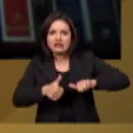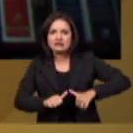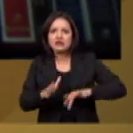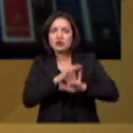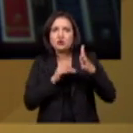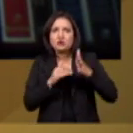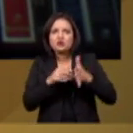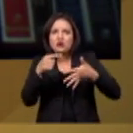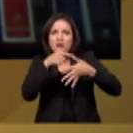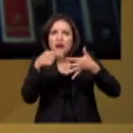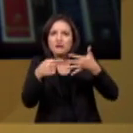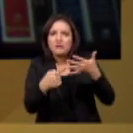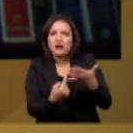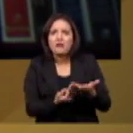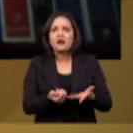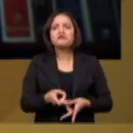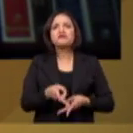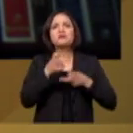apresentar